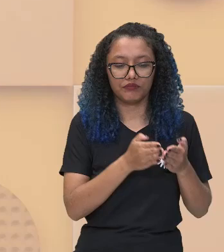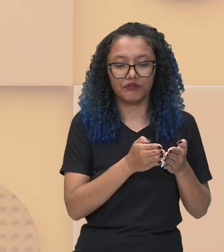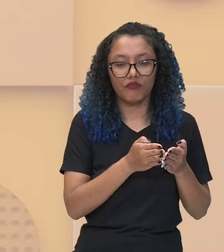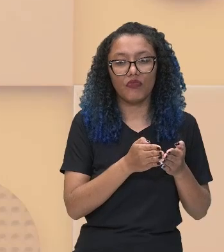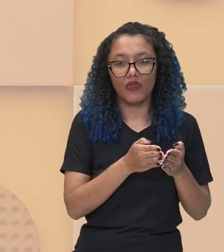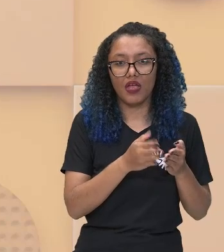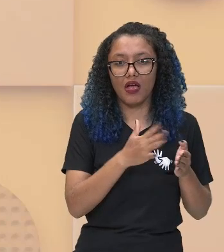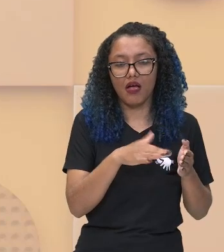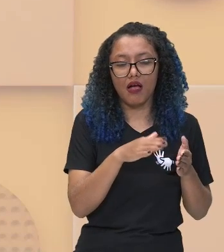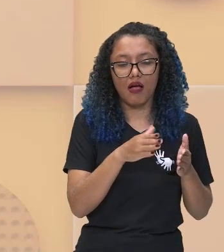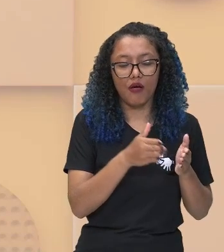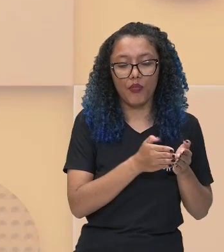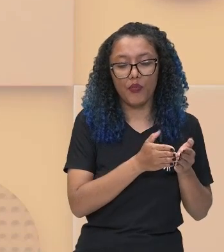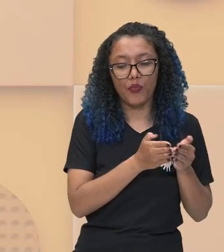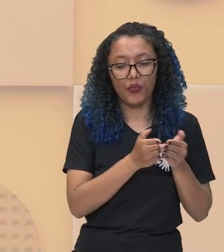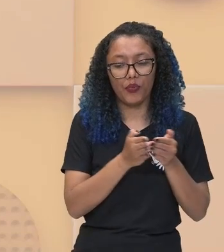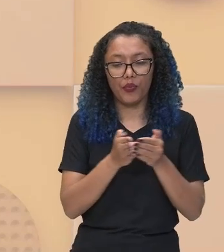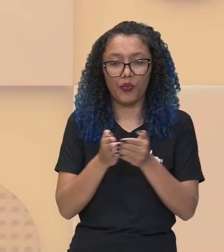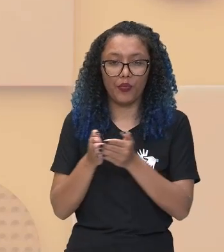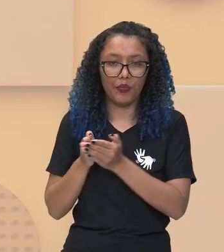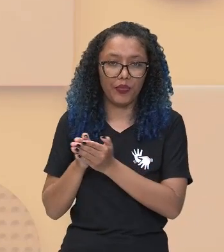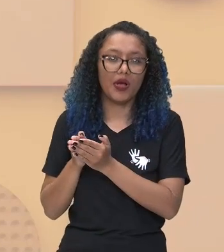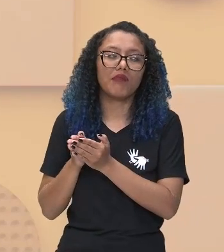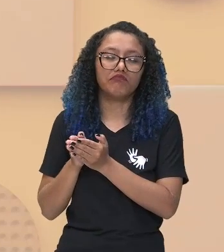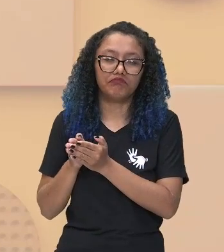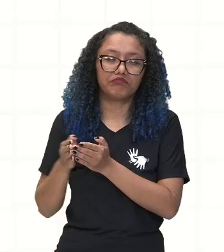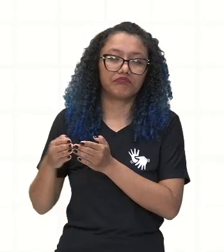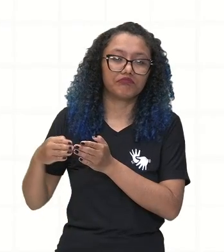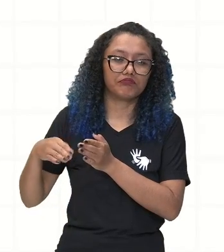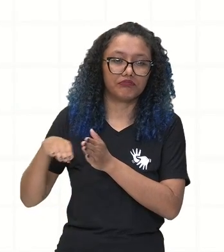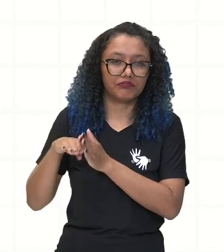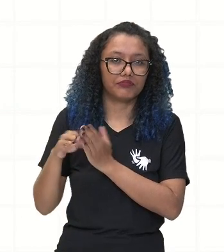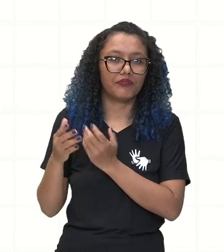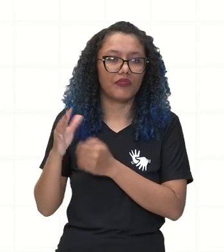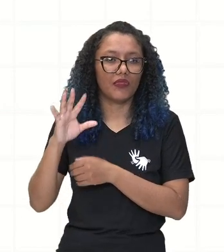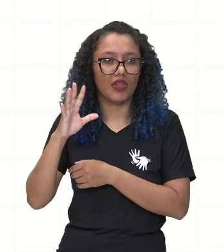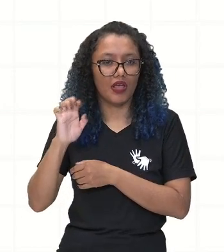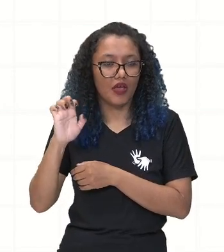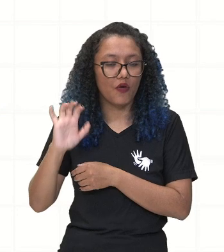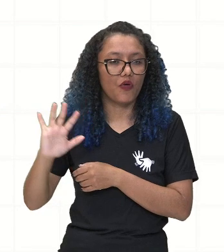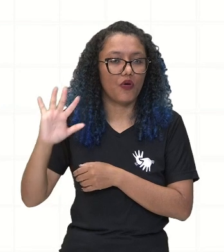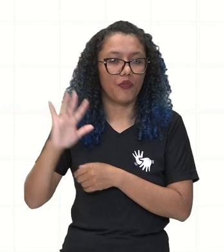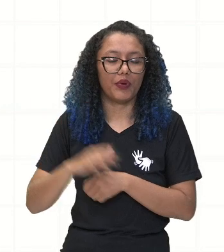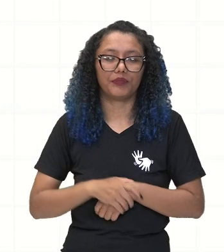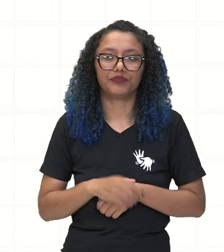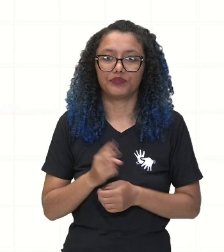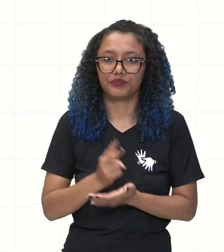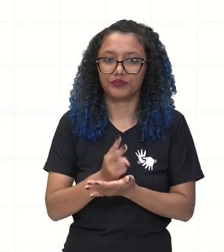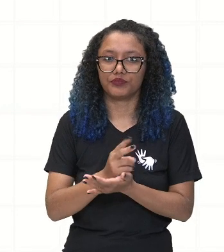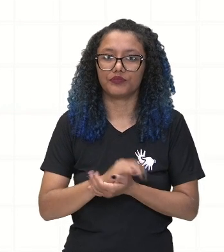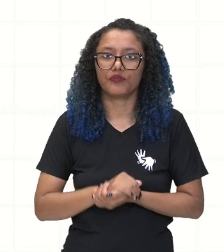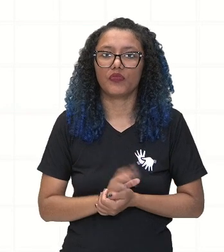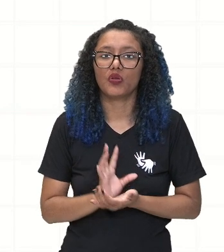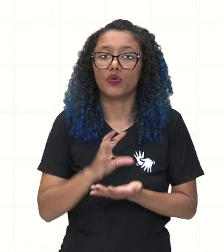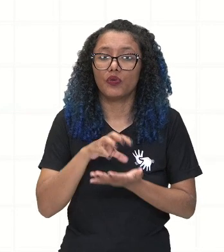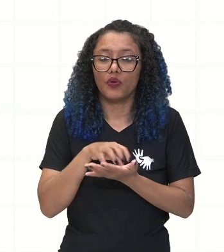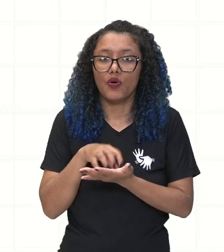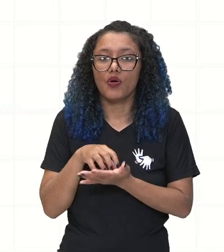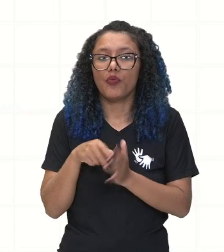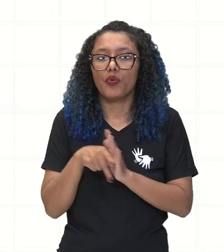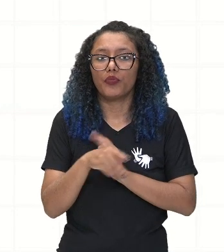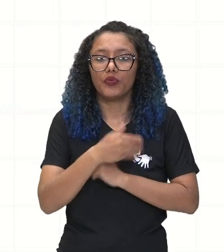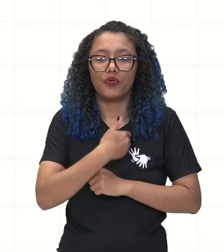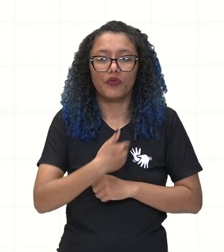iam para a Europa, ok? Continuando, órgãos do governo colonial. Existiam